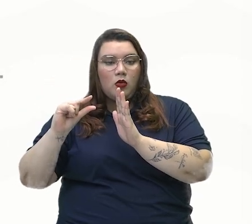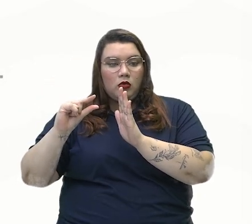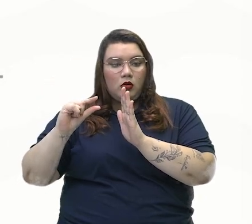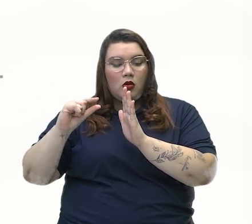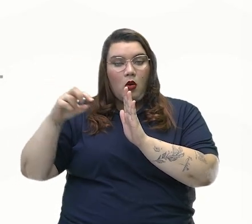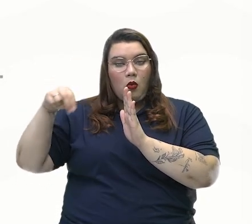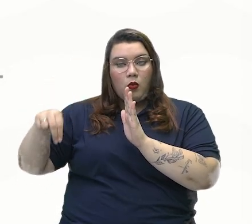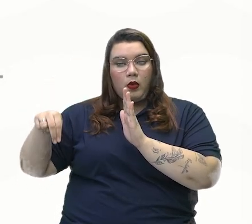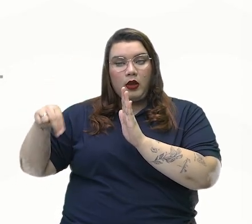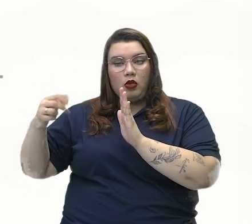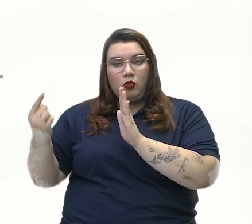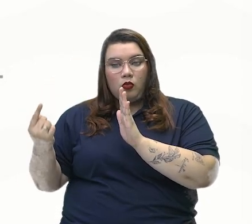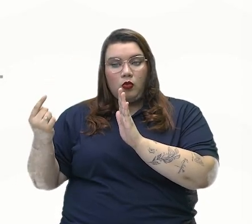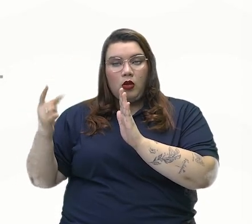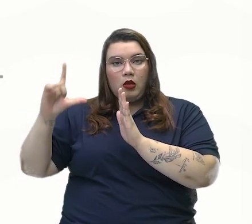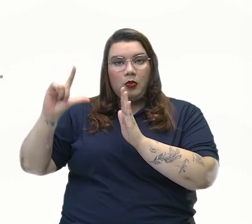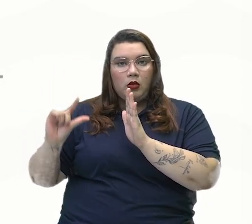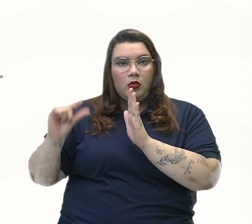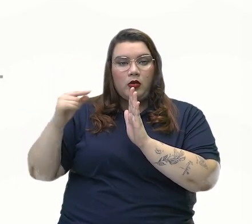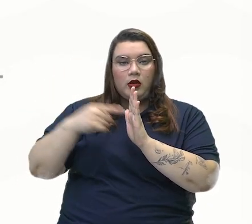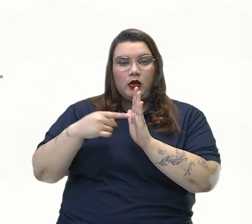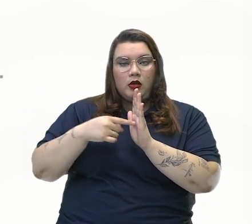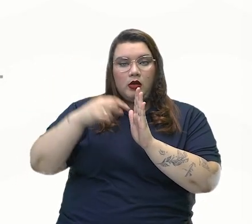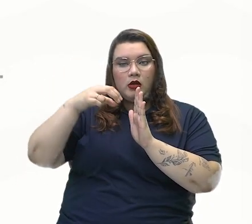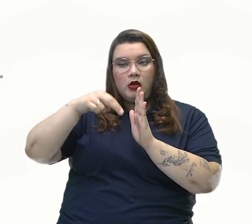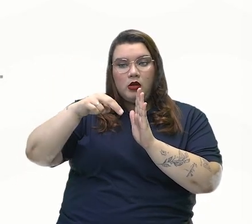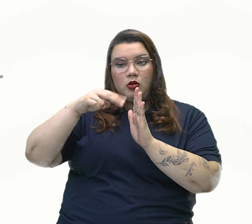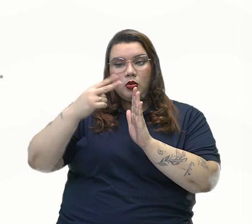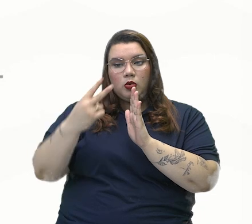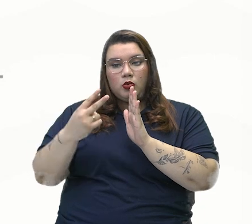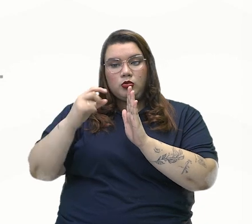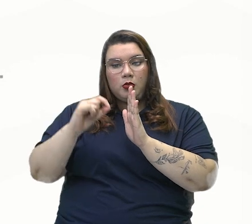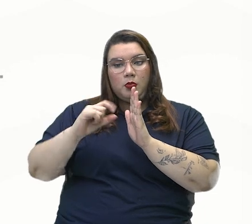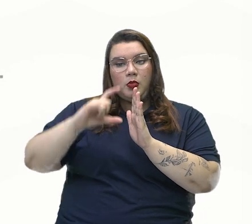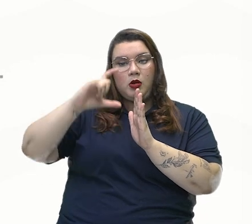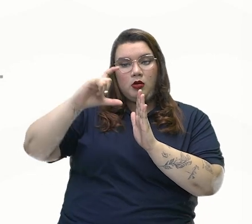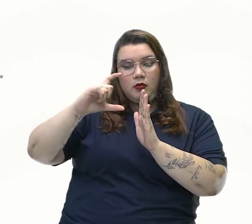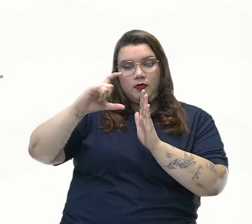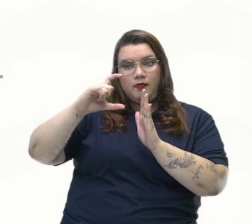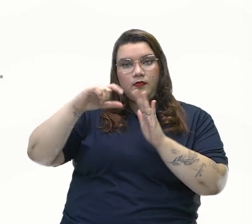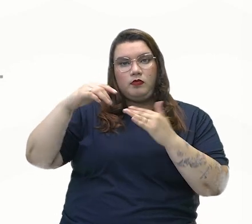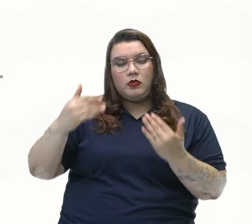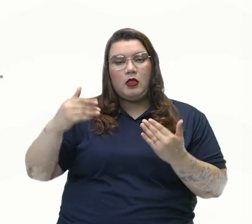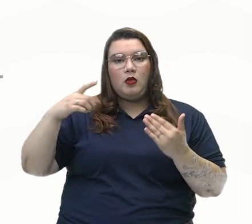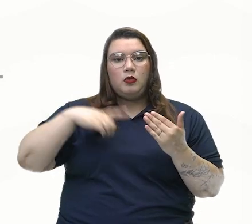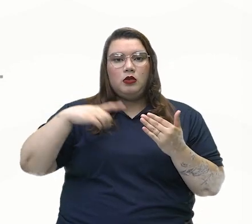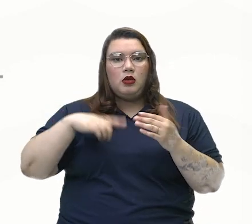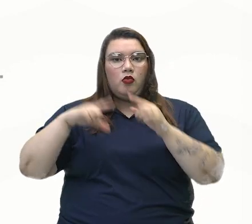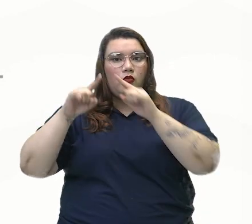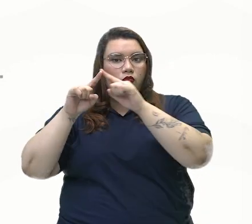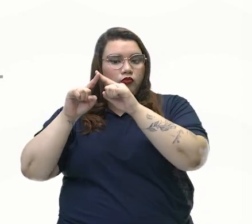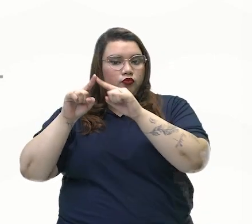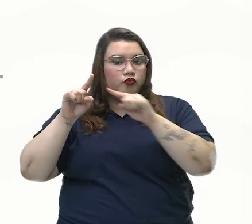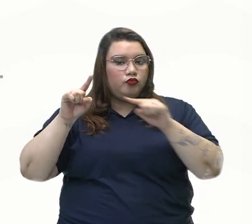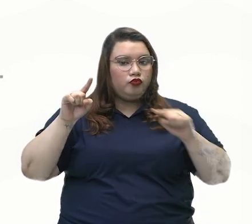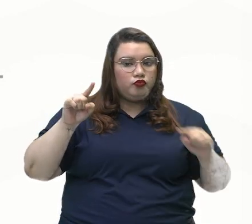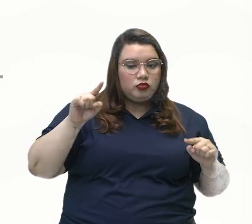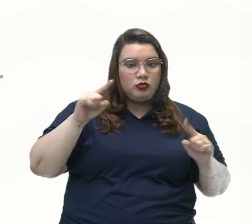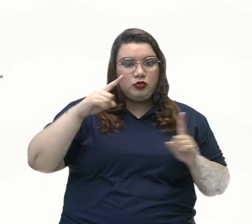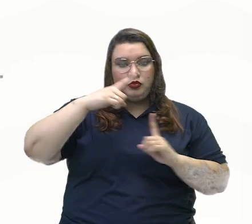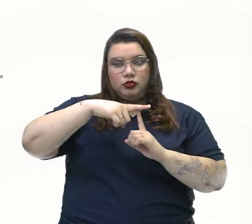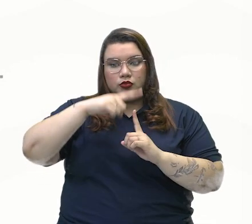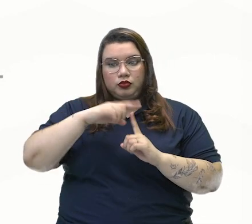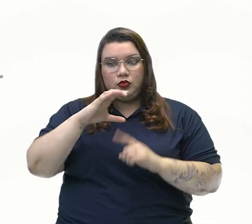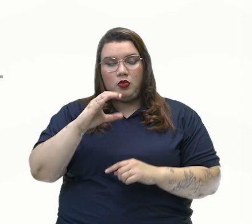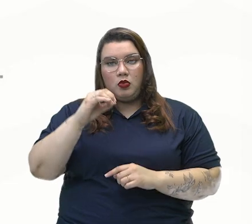refração da lente, que a gente vai chamar de N2. Então, N2 maior que N1, as lentes que